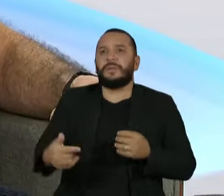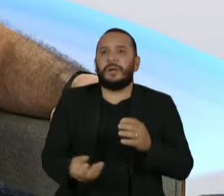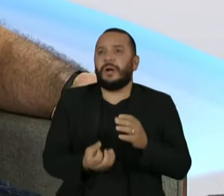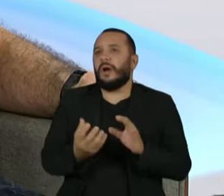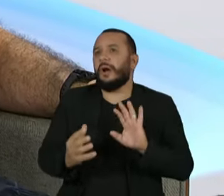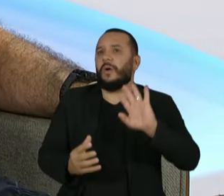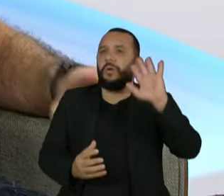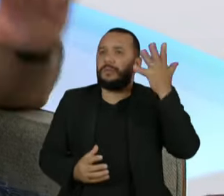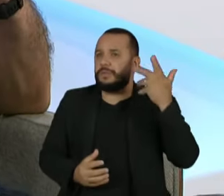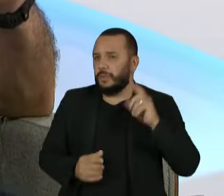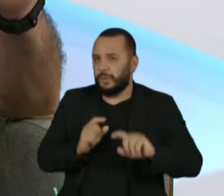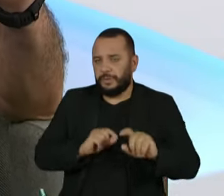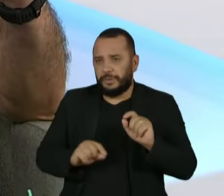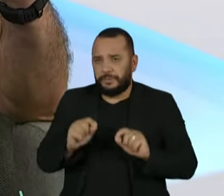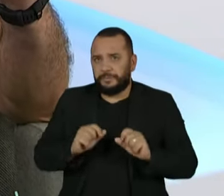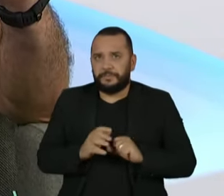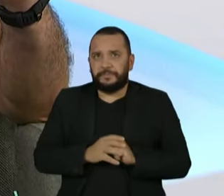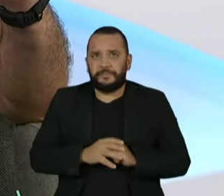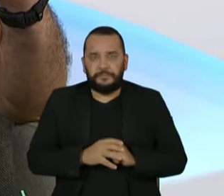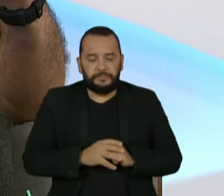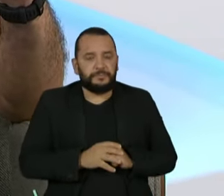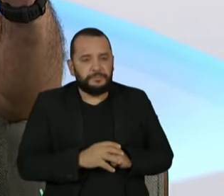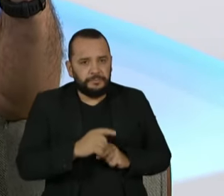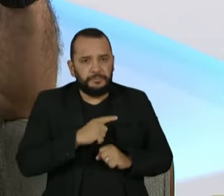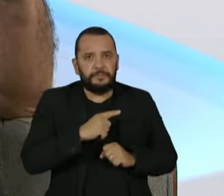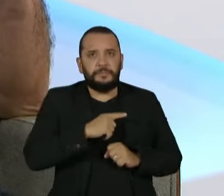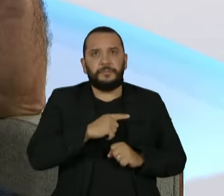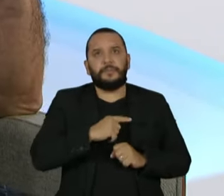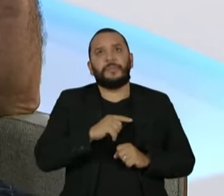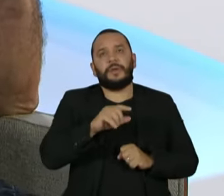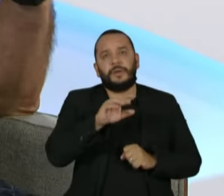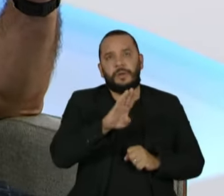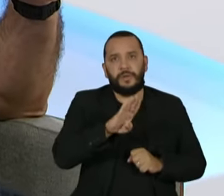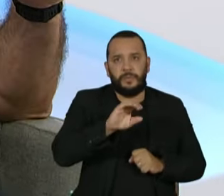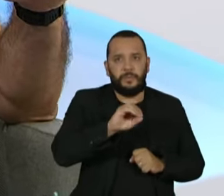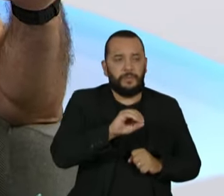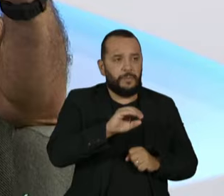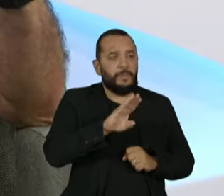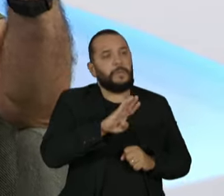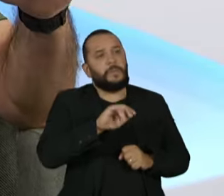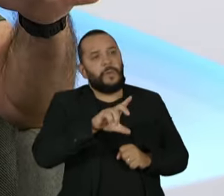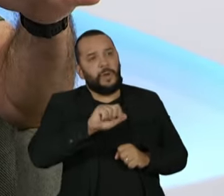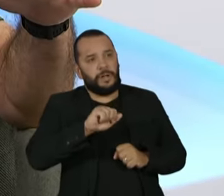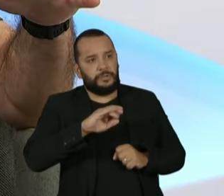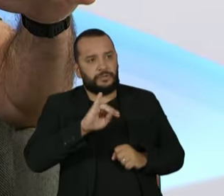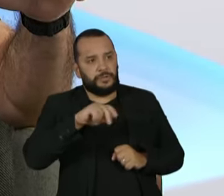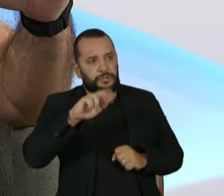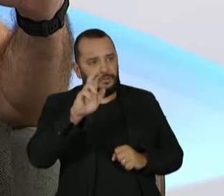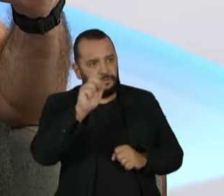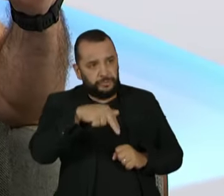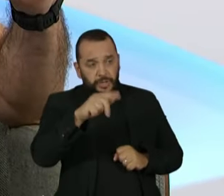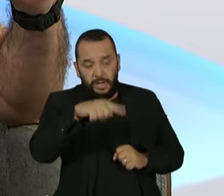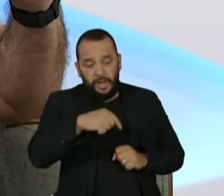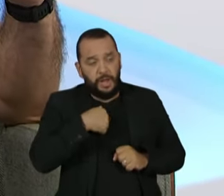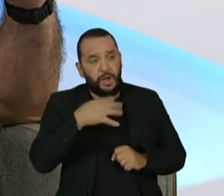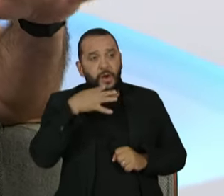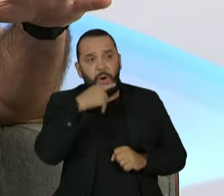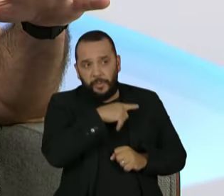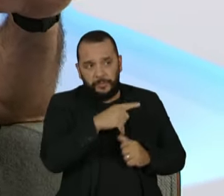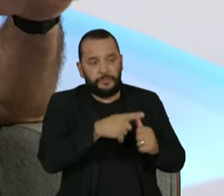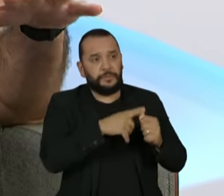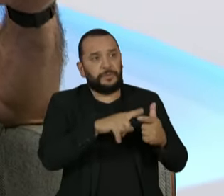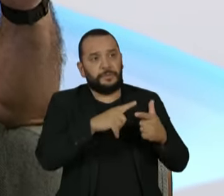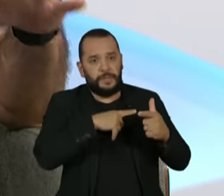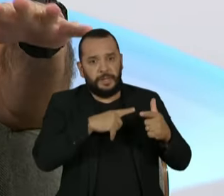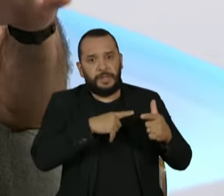aí veja num descarte blockchain agora blockchain é uma tecnologia extremamente jovem extremamente complexa tem